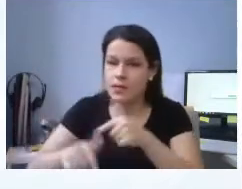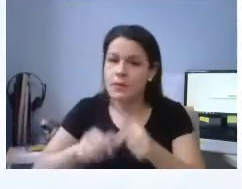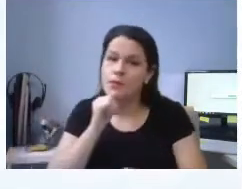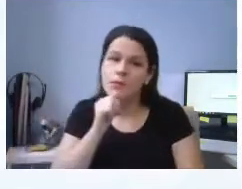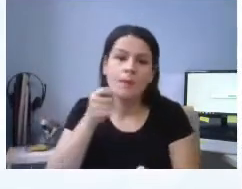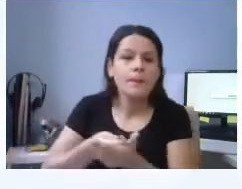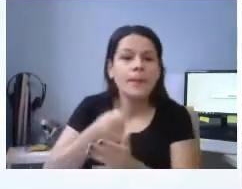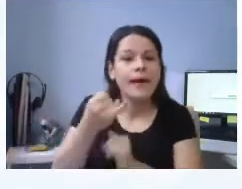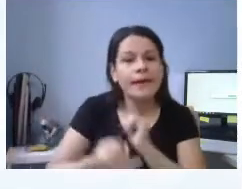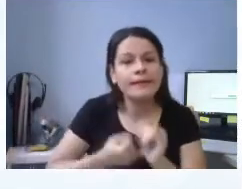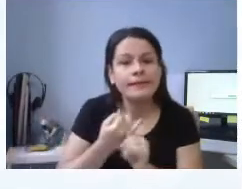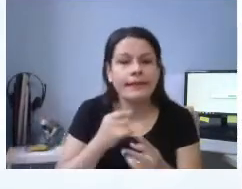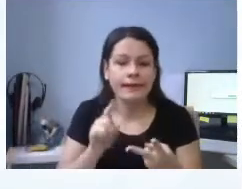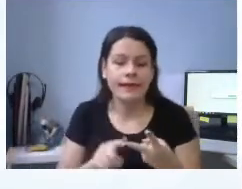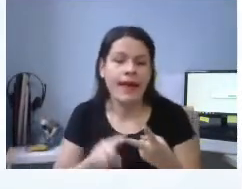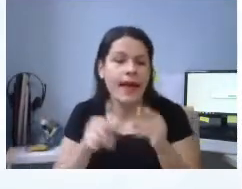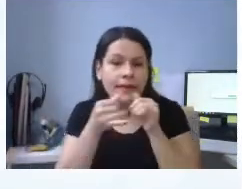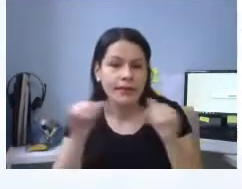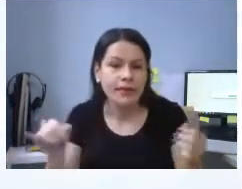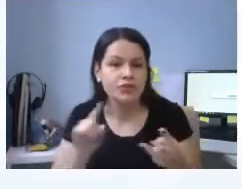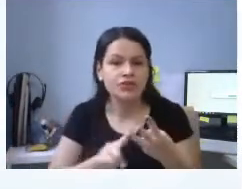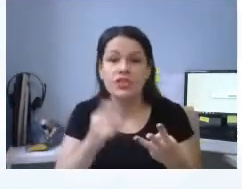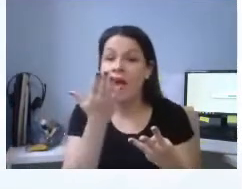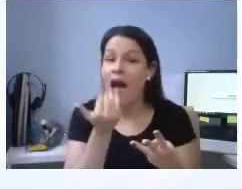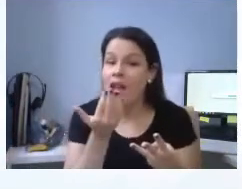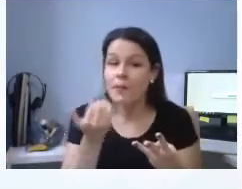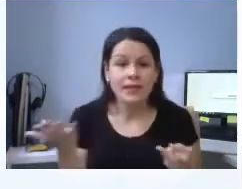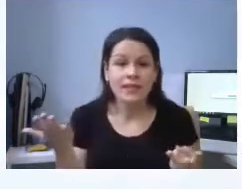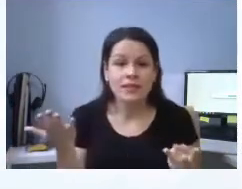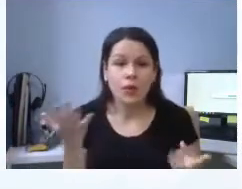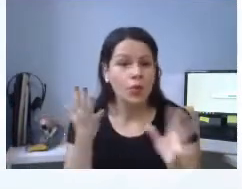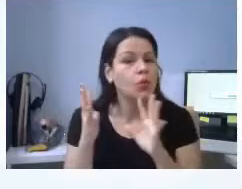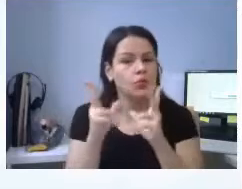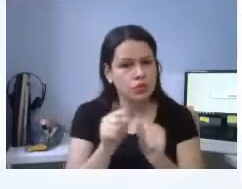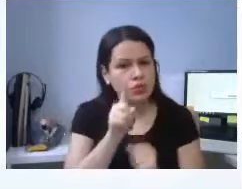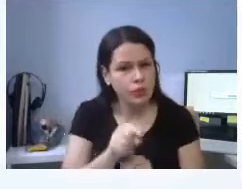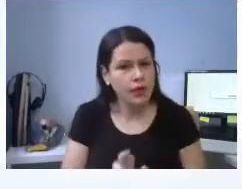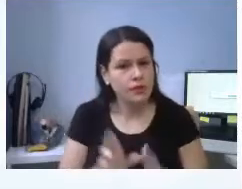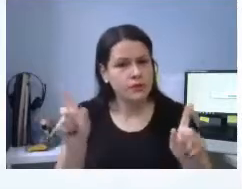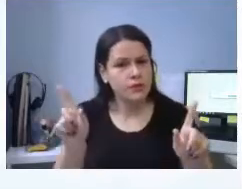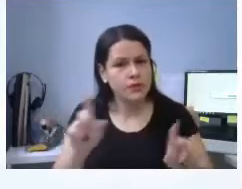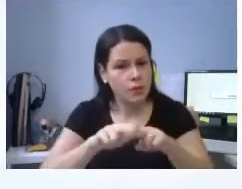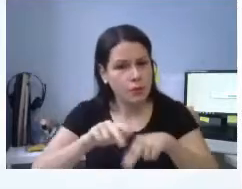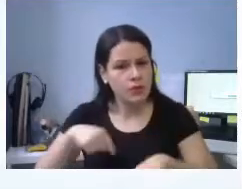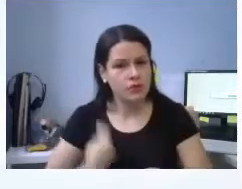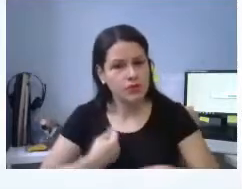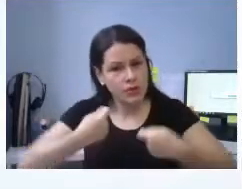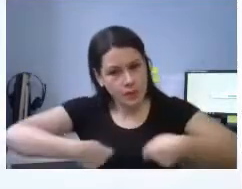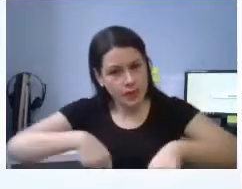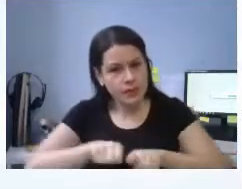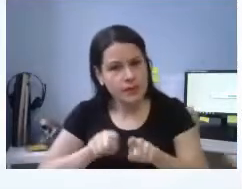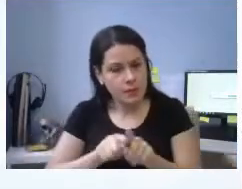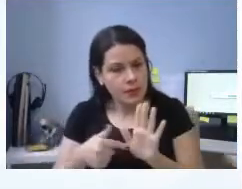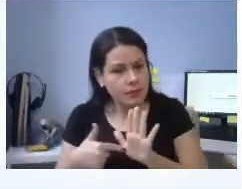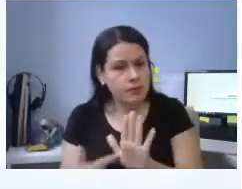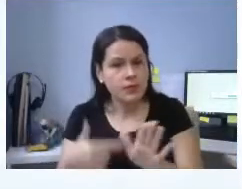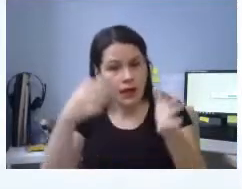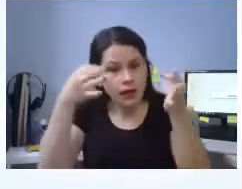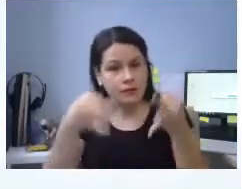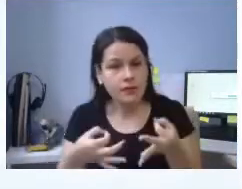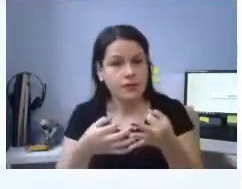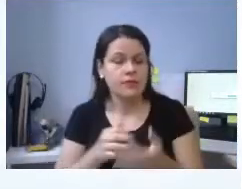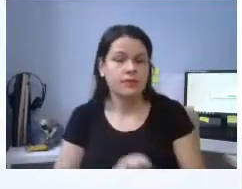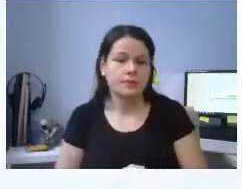larga, energia elétrica, alimentação, tudo isso diferenciado. E a gente precisa que isso aí seja estabelecido.